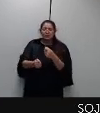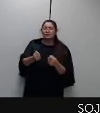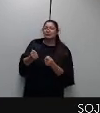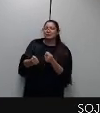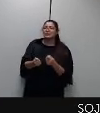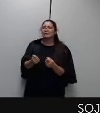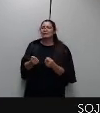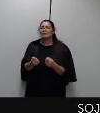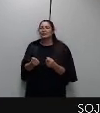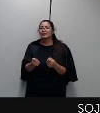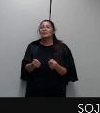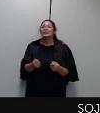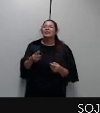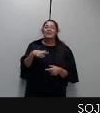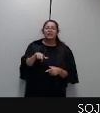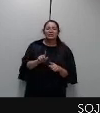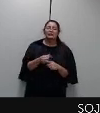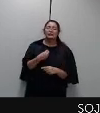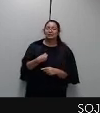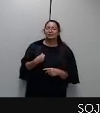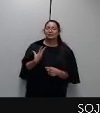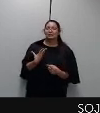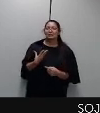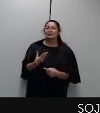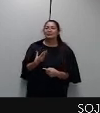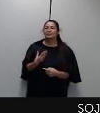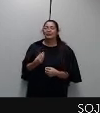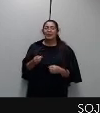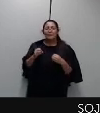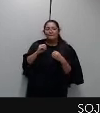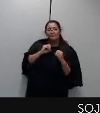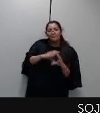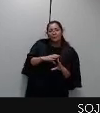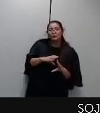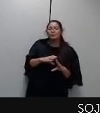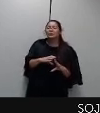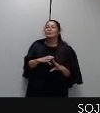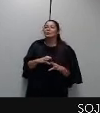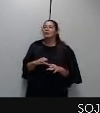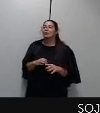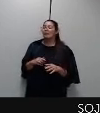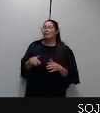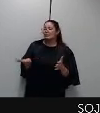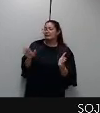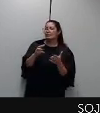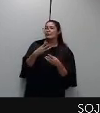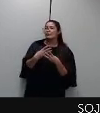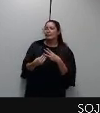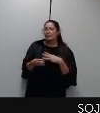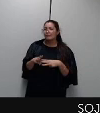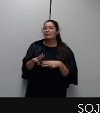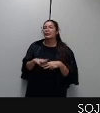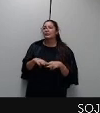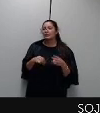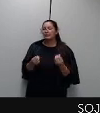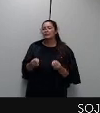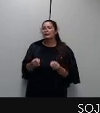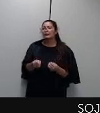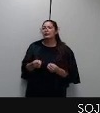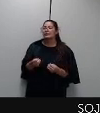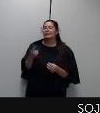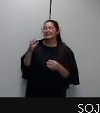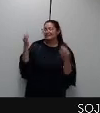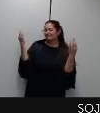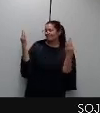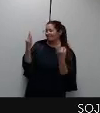existia e impulsionar essa matéria seria fato portanto súmulas então